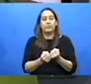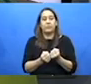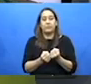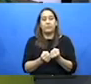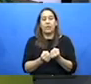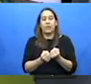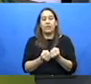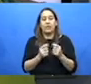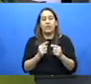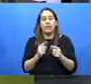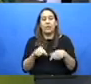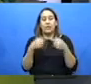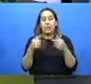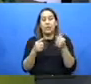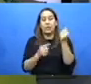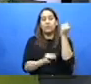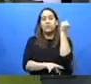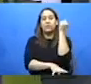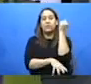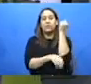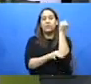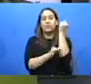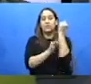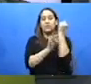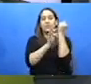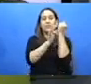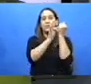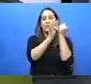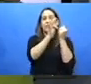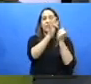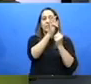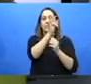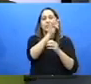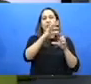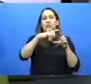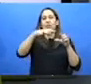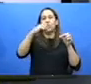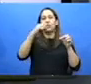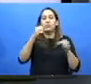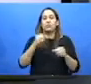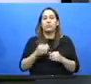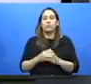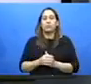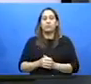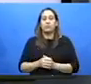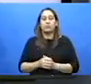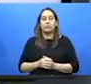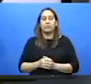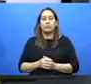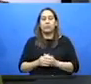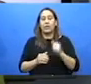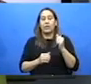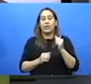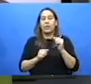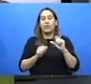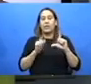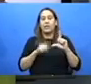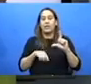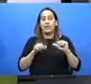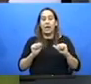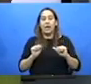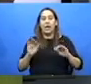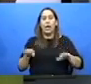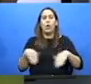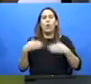para as outras partes. E agora? Será que dá para responder já? A. Qual parte da